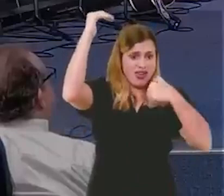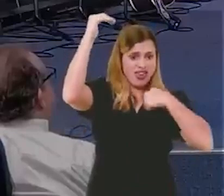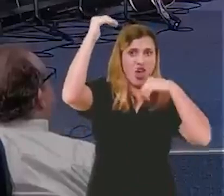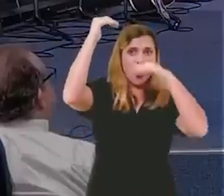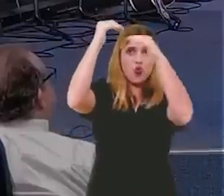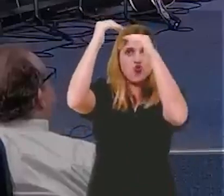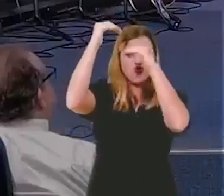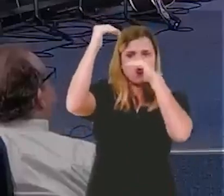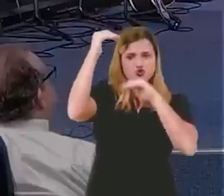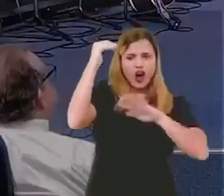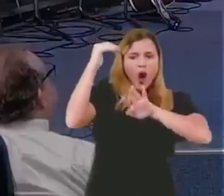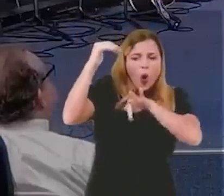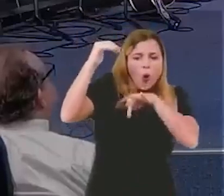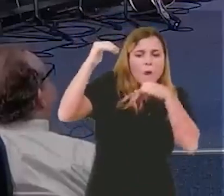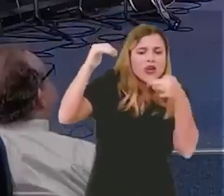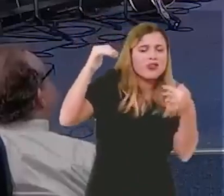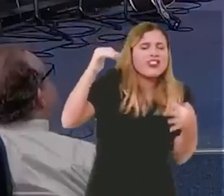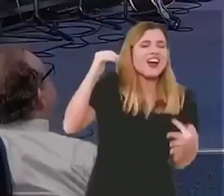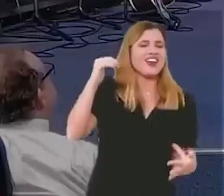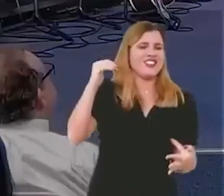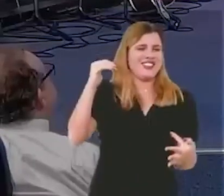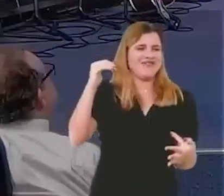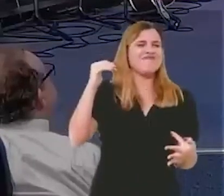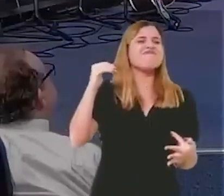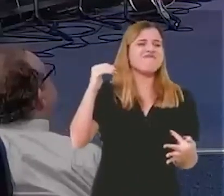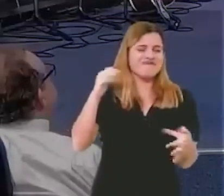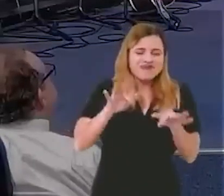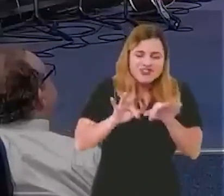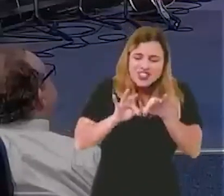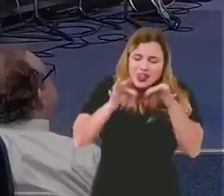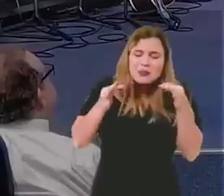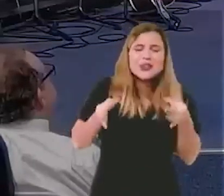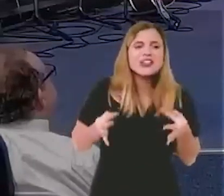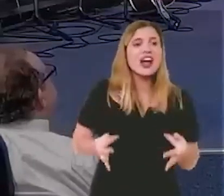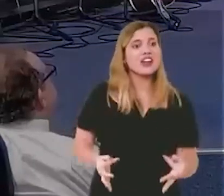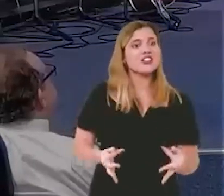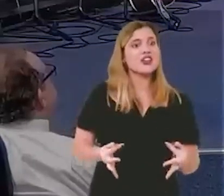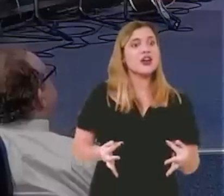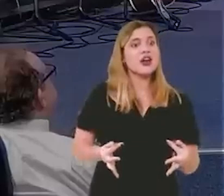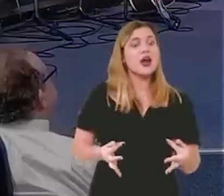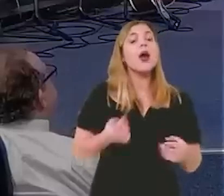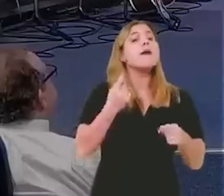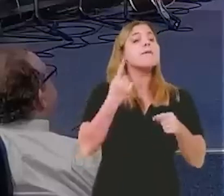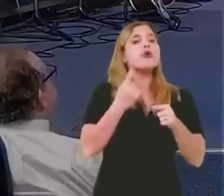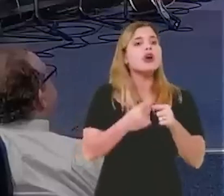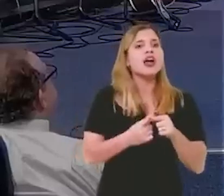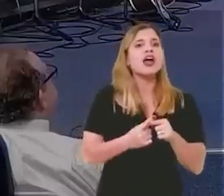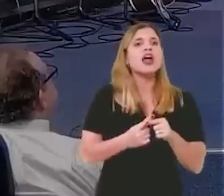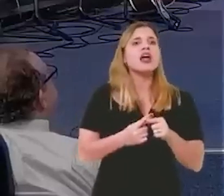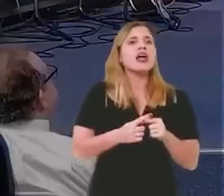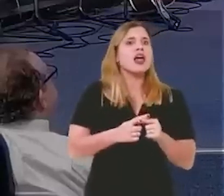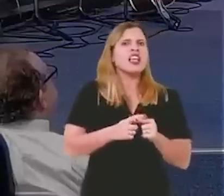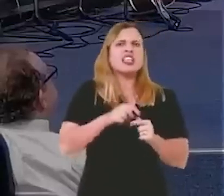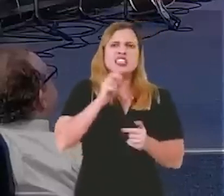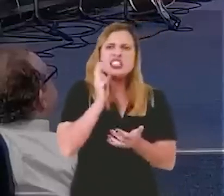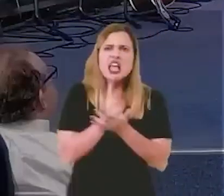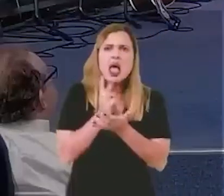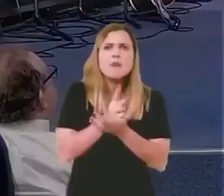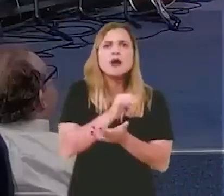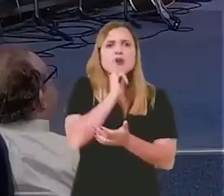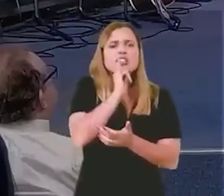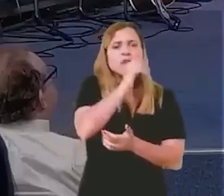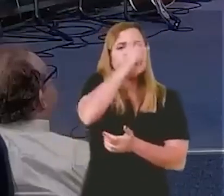O que João está nos ensinando, irmãos, que toda glória dada ao homem é vanglória, é glória vazia,